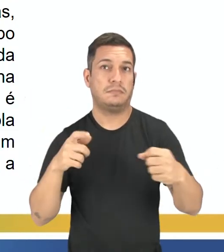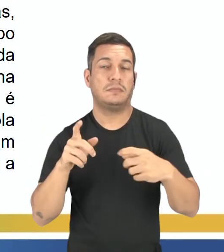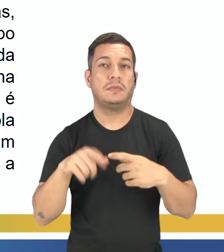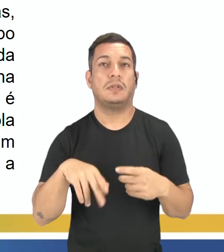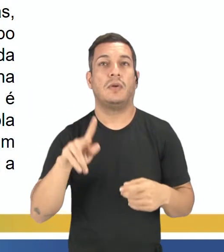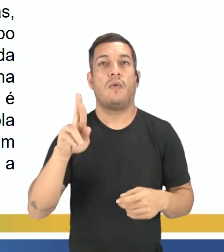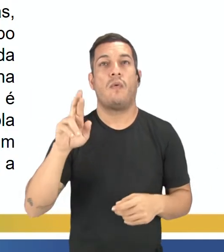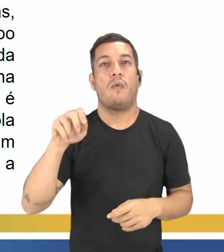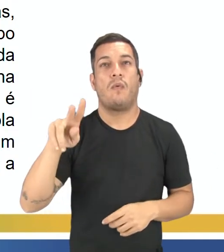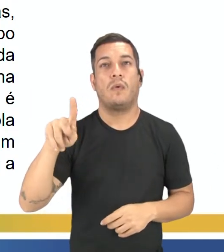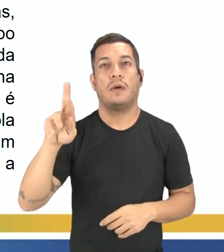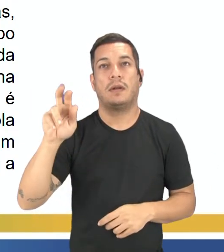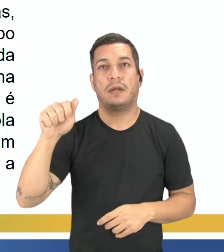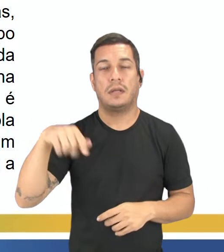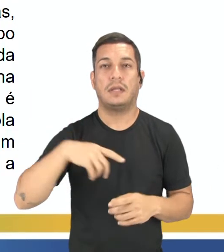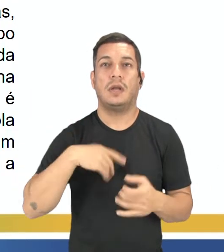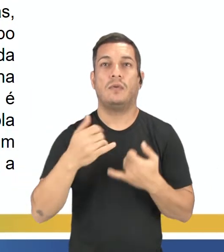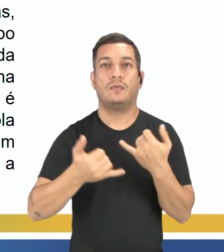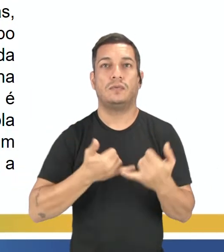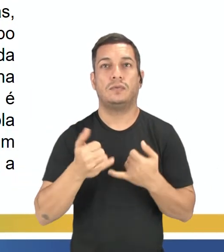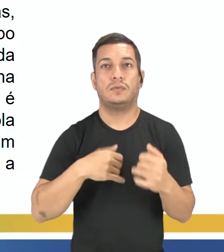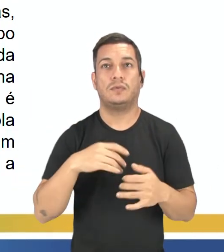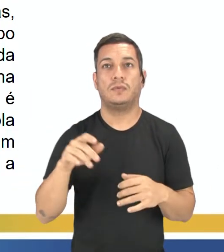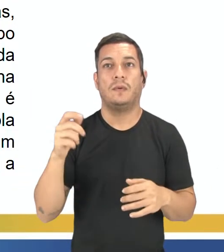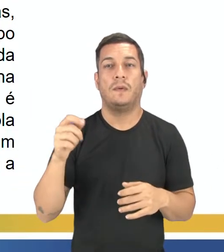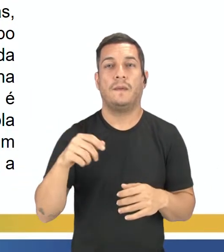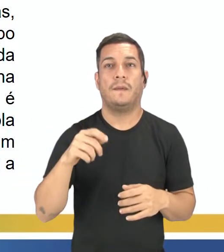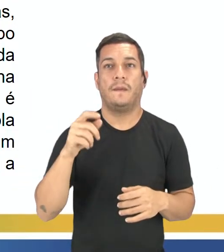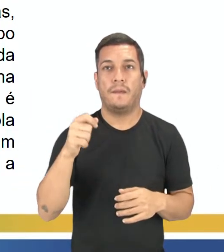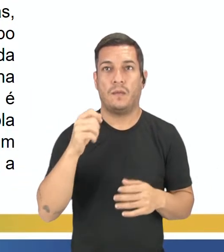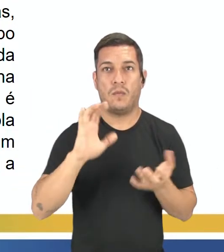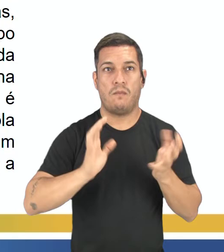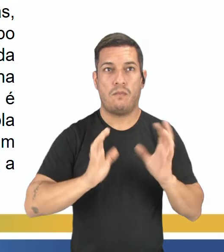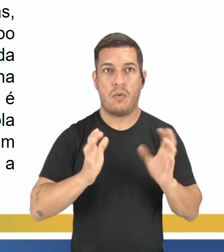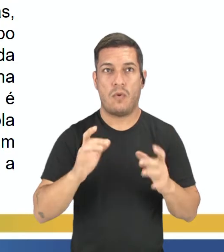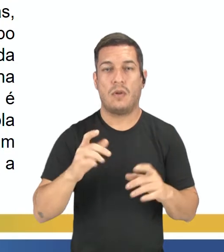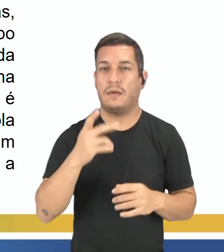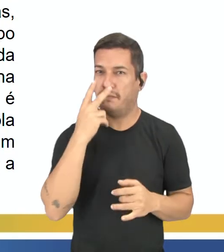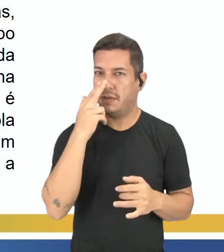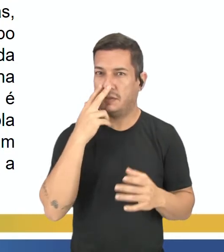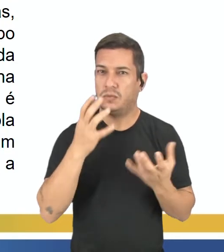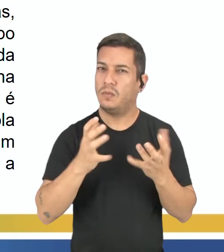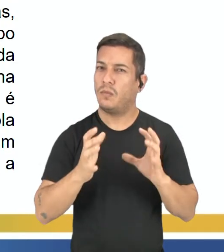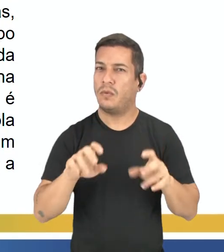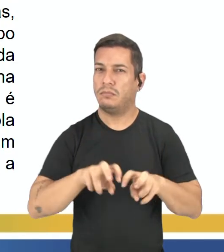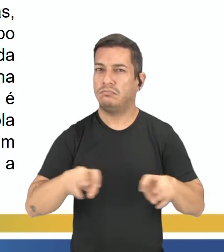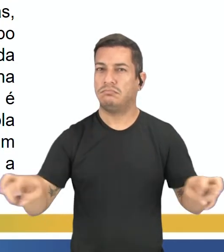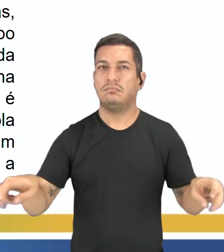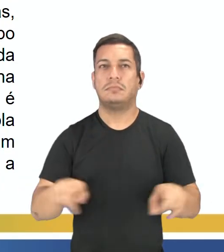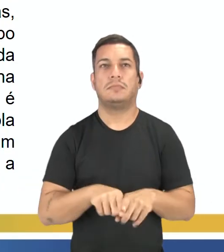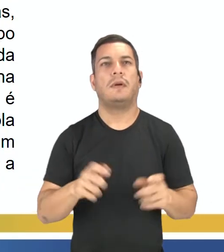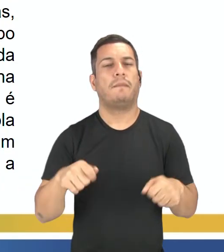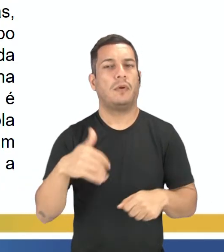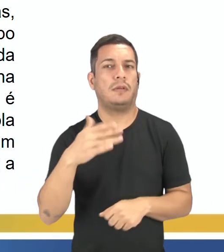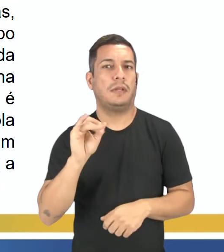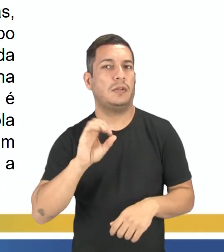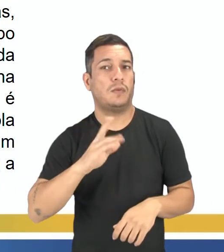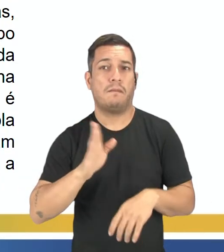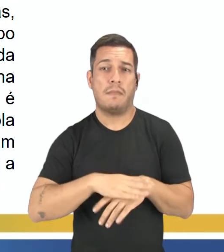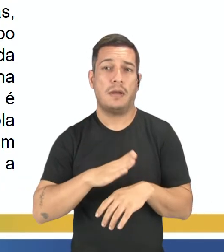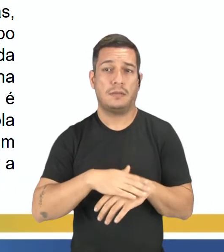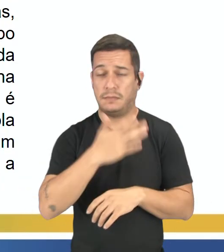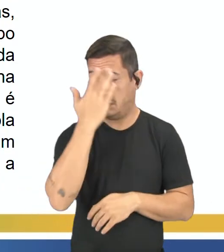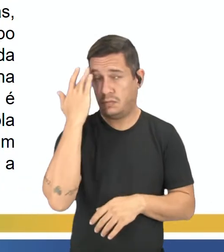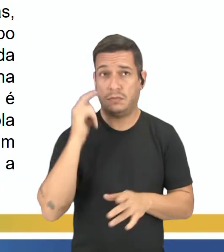e o roncran, que é o jogo com bastões e bolas num campo, parecido com o campo de futebol. Pode jogar 10 ou